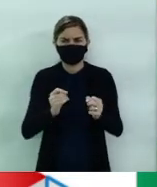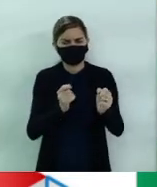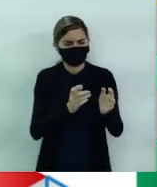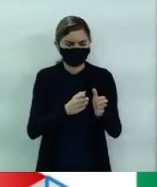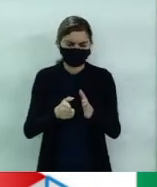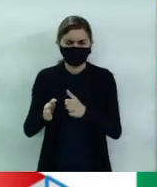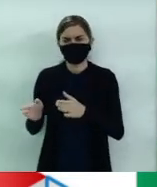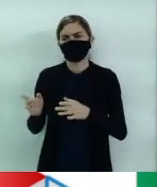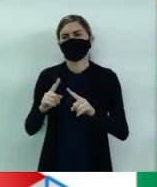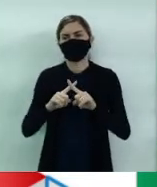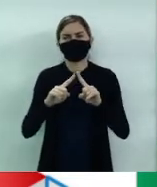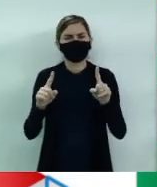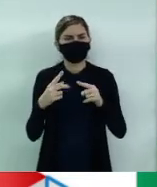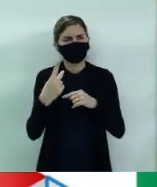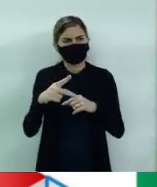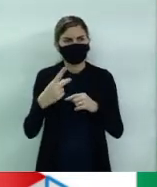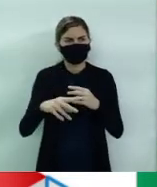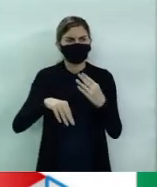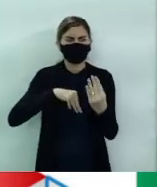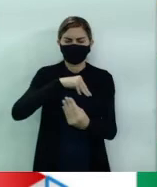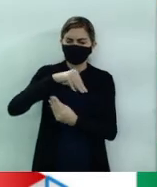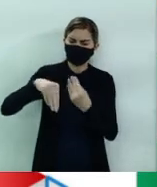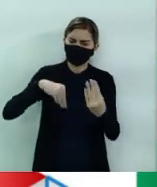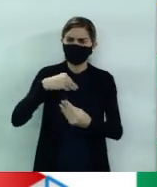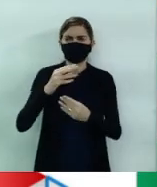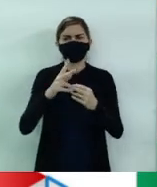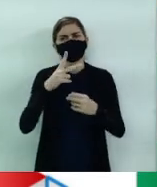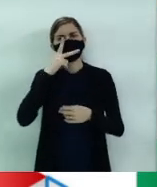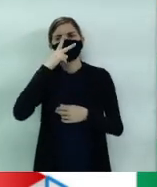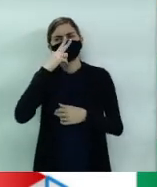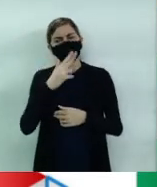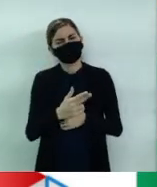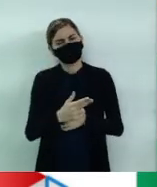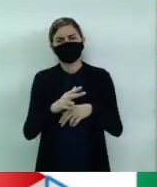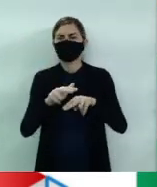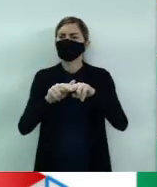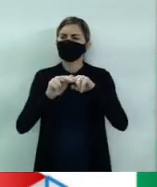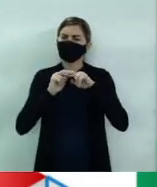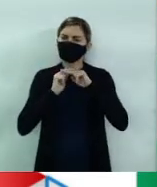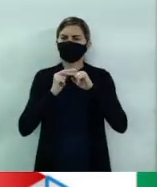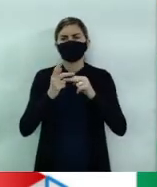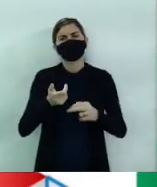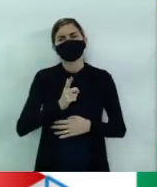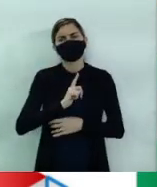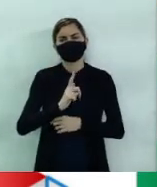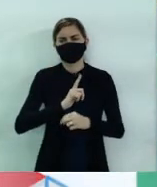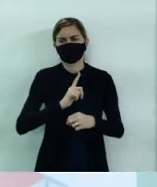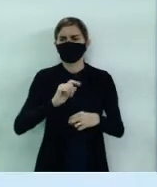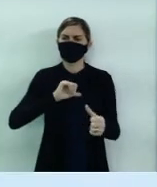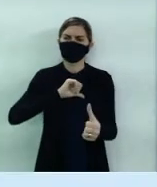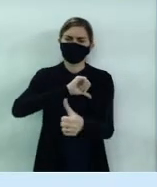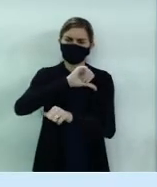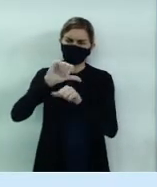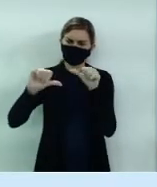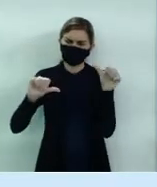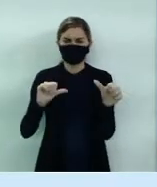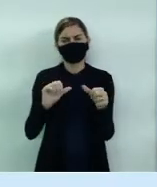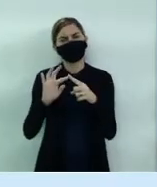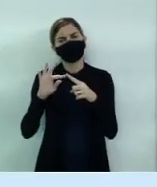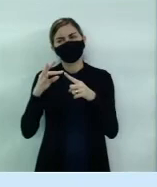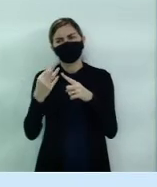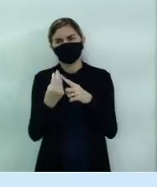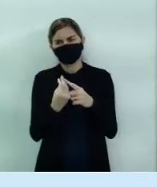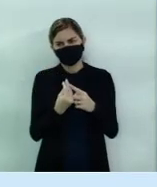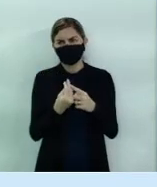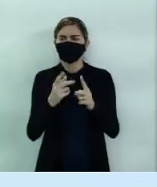rearranjadas, né? Mas a sua composição ela vai ser a mesma. Por isso temos aí uma transformação